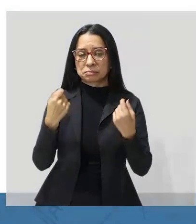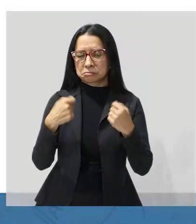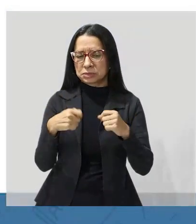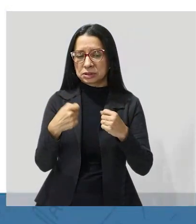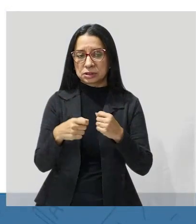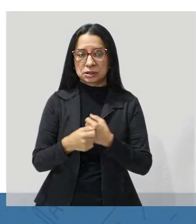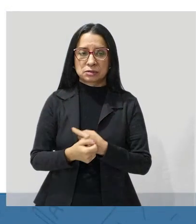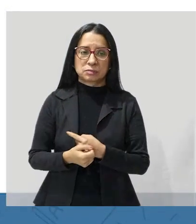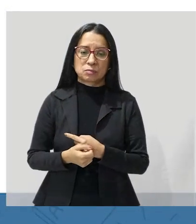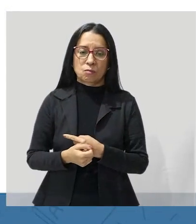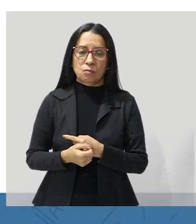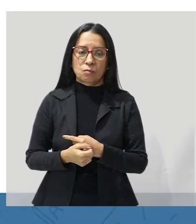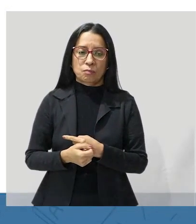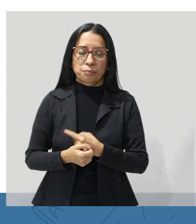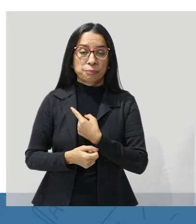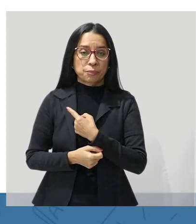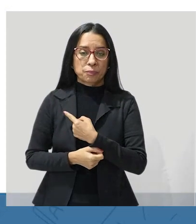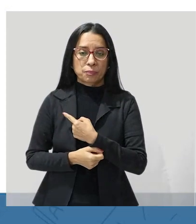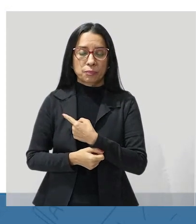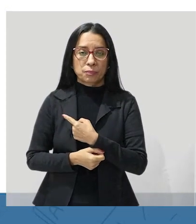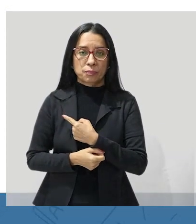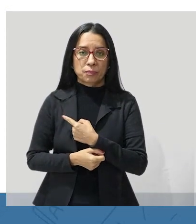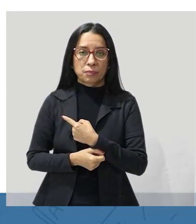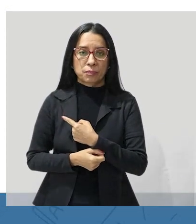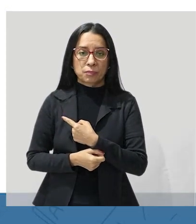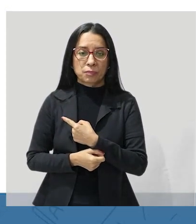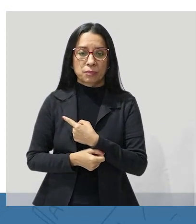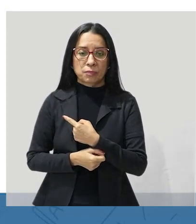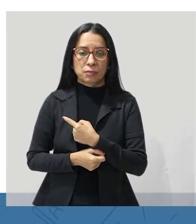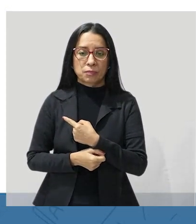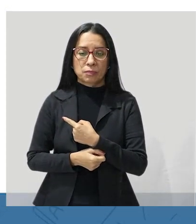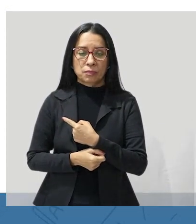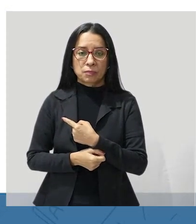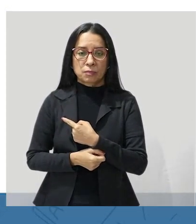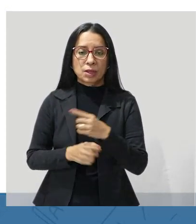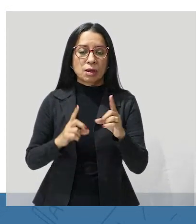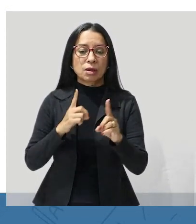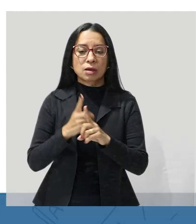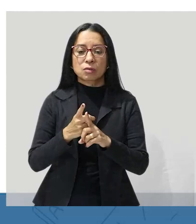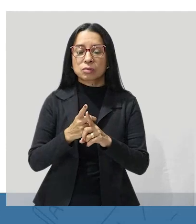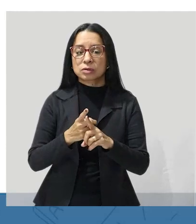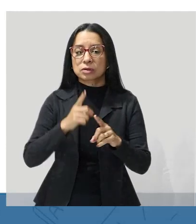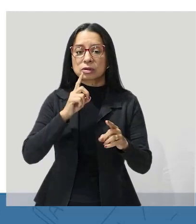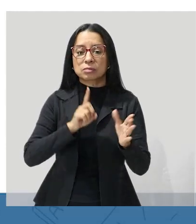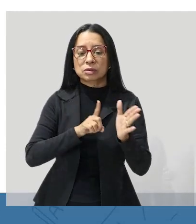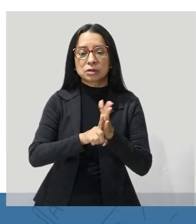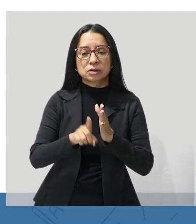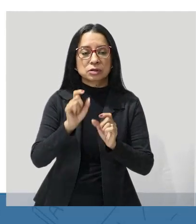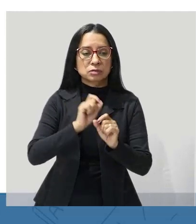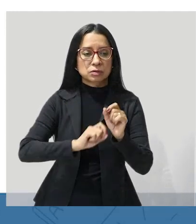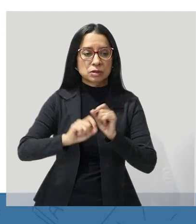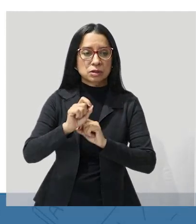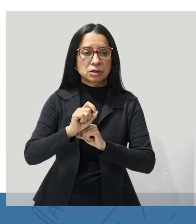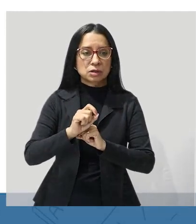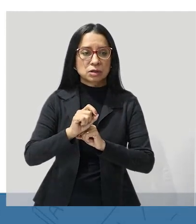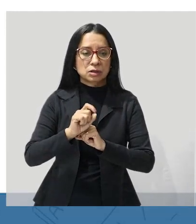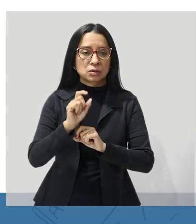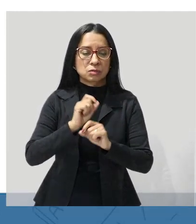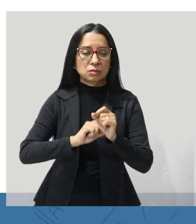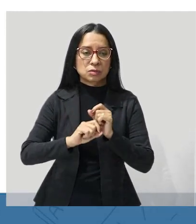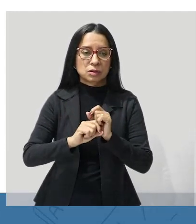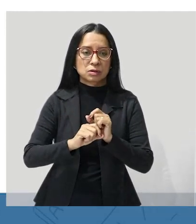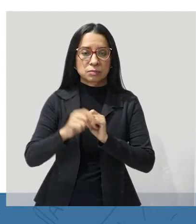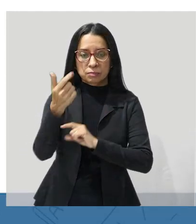disso, vamos lá. Independente disso aqui, ó, nós finalizamos a questão aqui, que era esse o nosso objetivo, tá? Agora